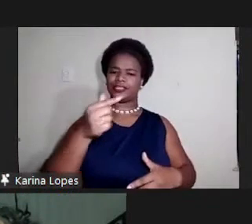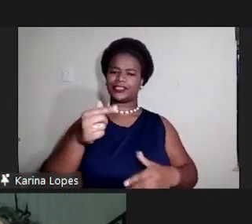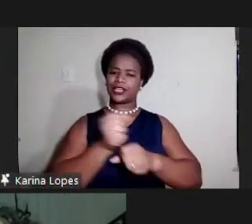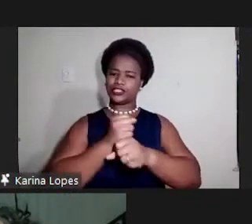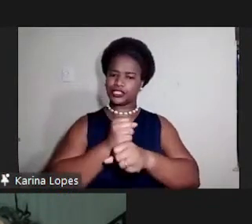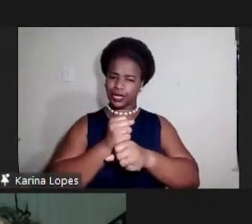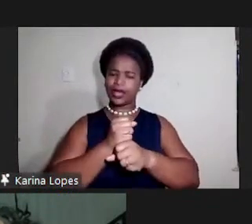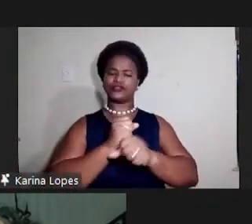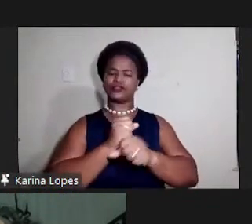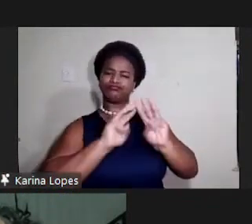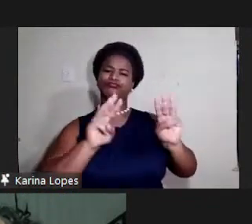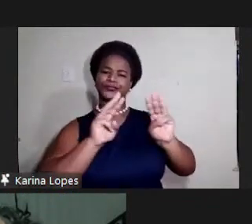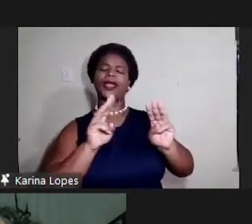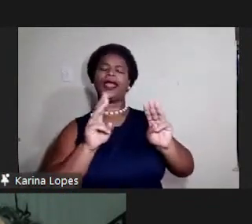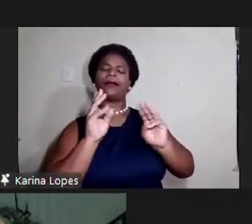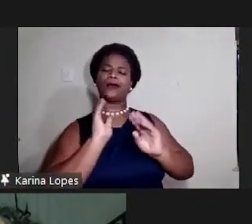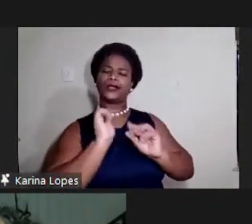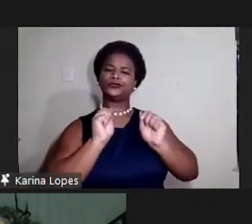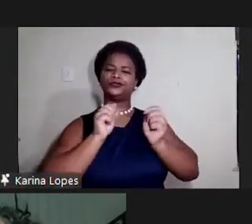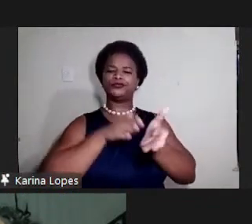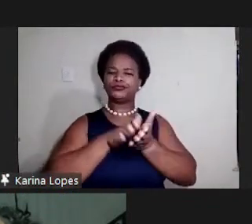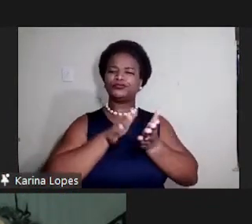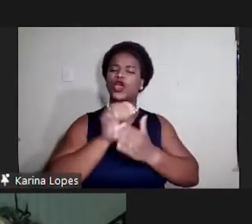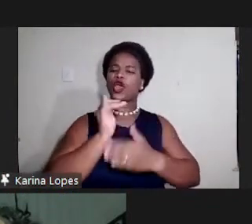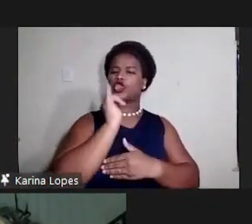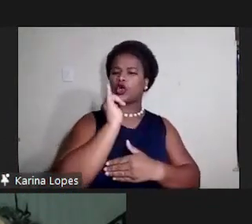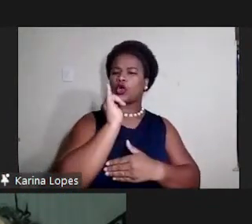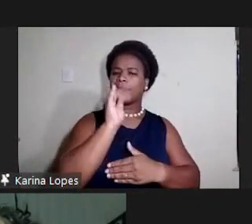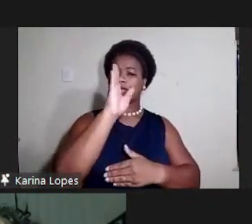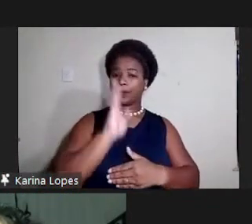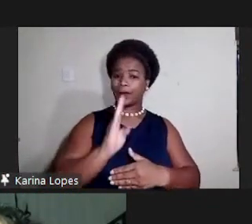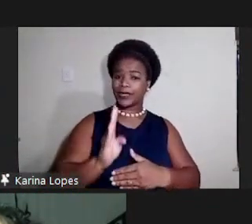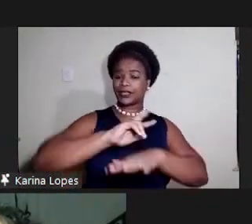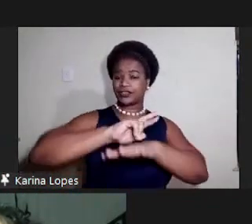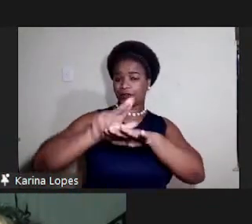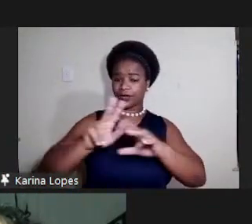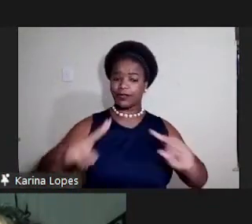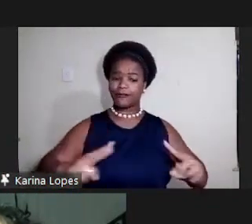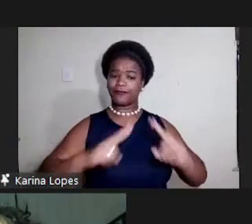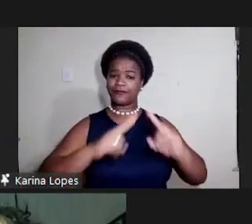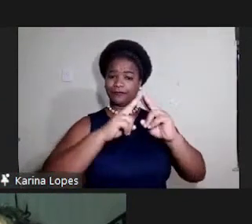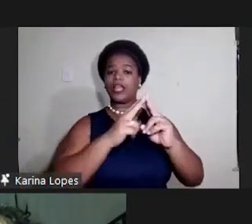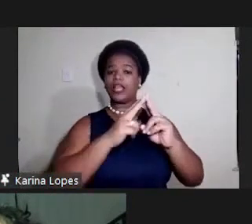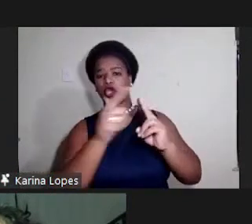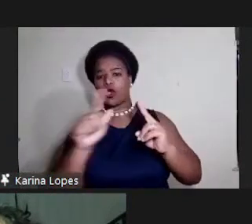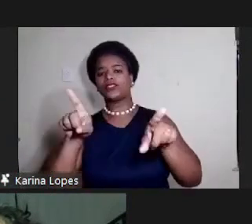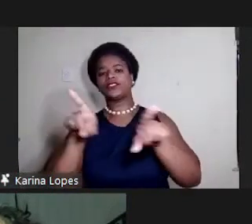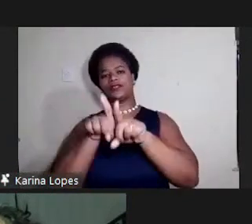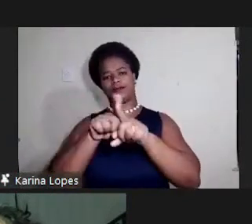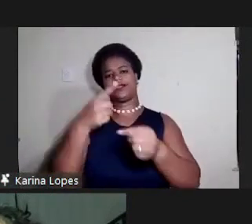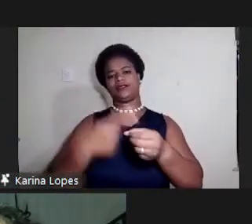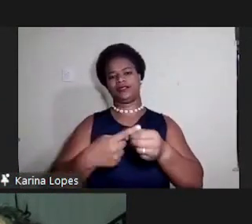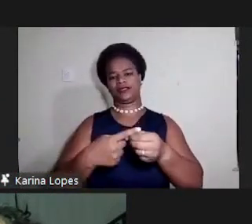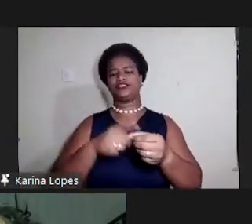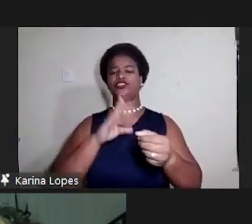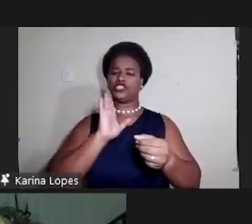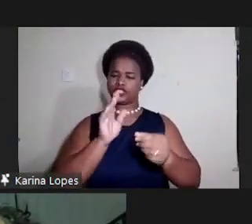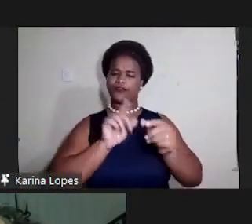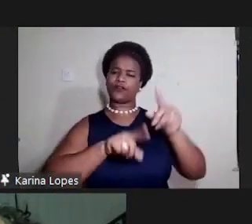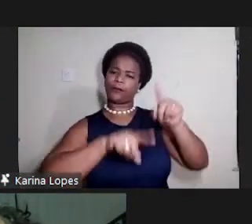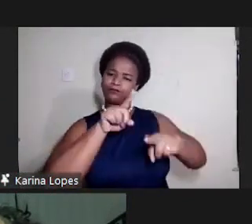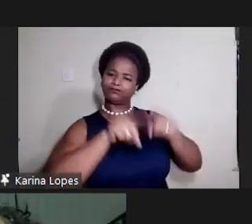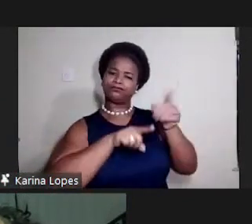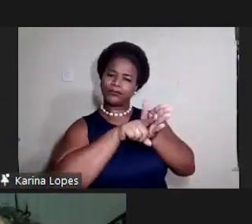brasileiros em Paris e diversas outras cidades francesas, sendo que já foi objeto de pesquisa de uma dissertação de mestrado